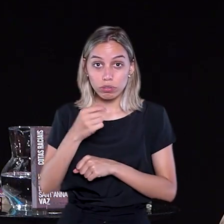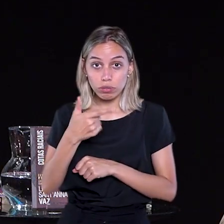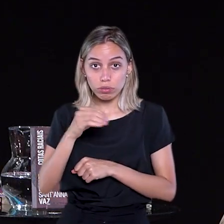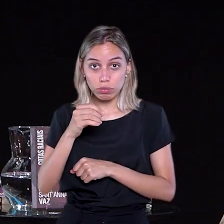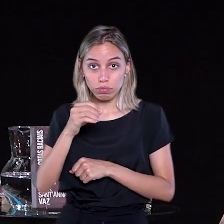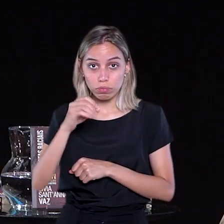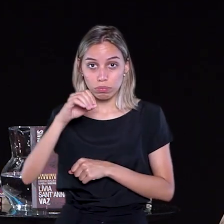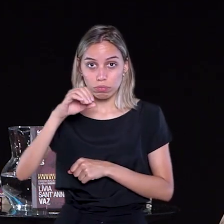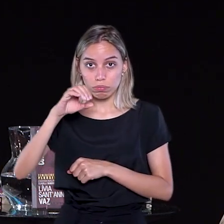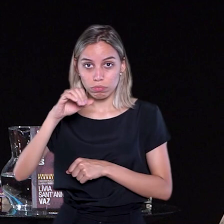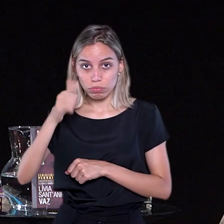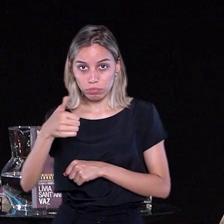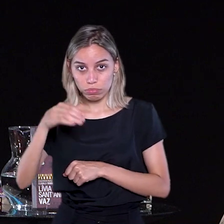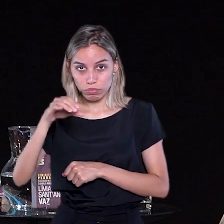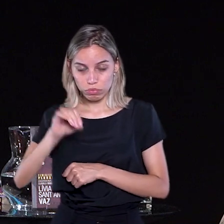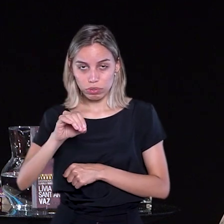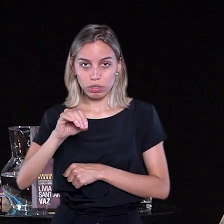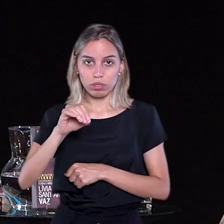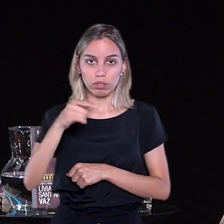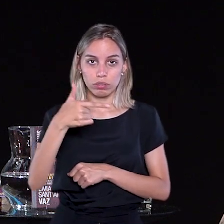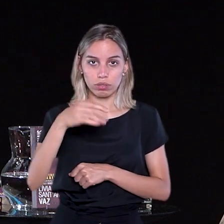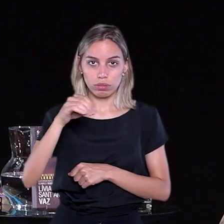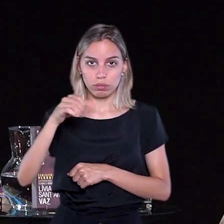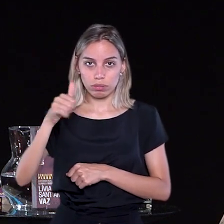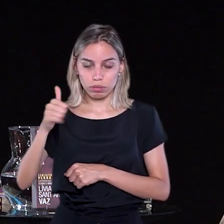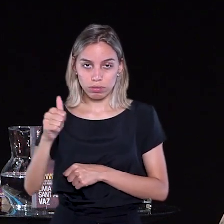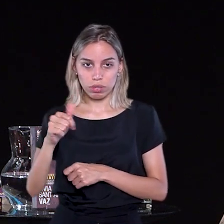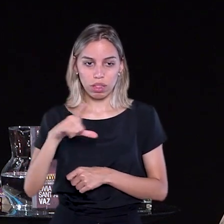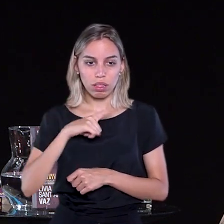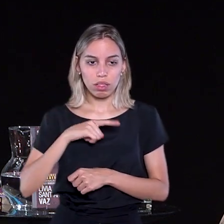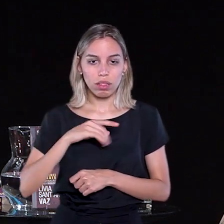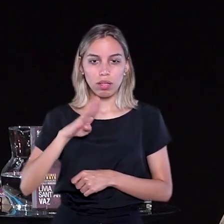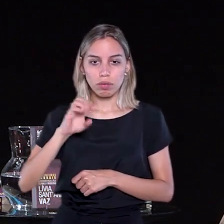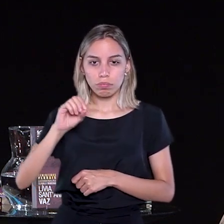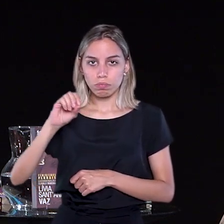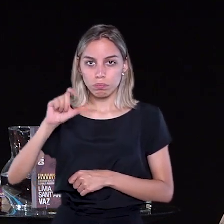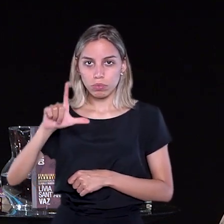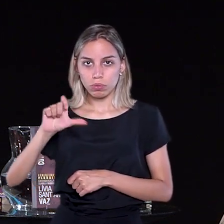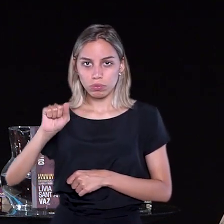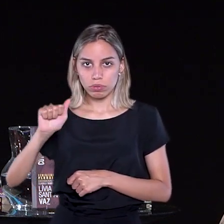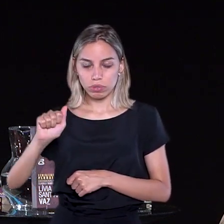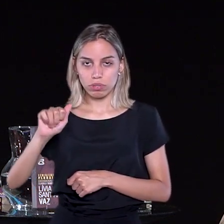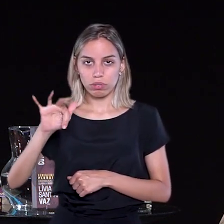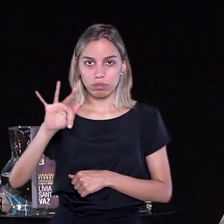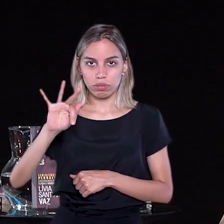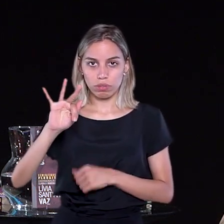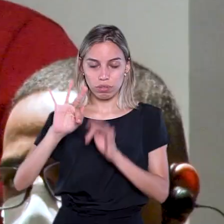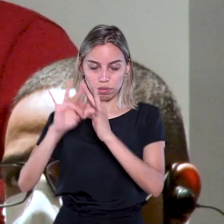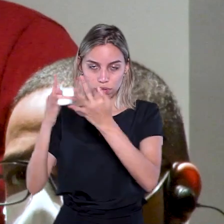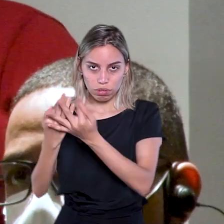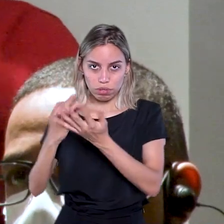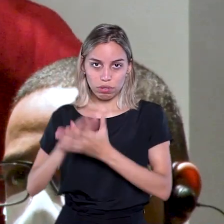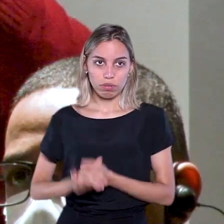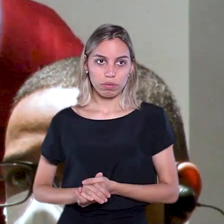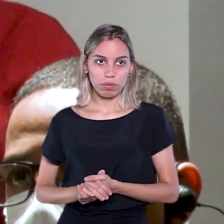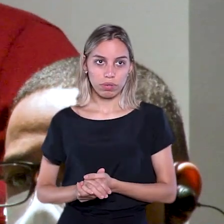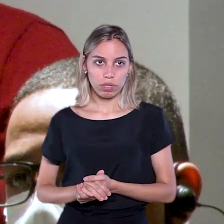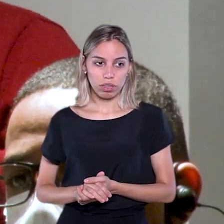quando as políticas de transferência de renda, como o Bolsa Família, foram criadas há uma década e pouco